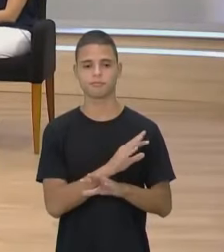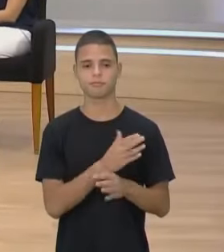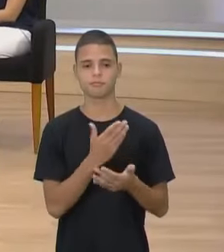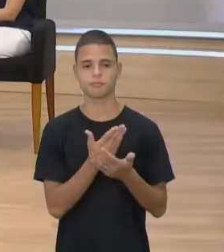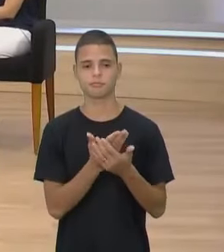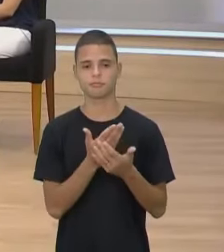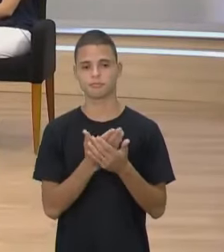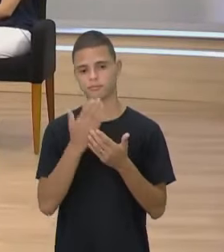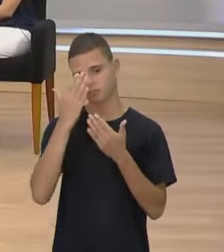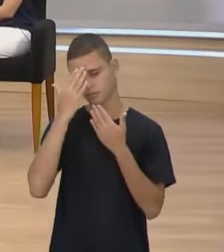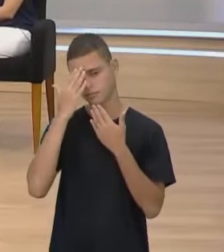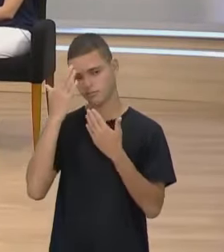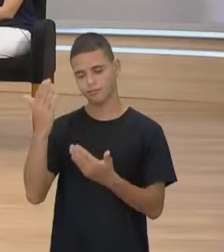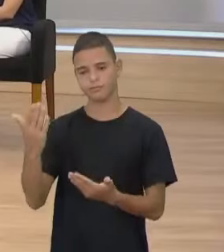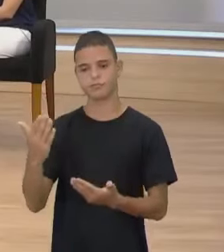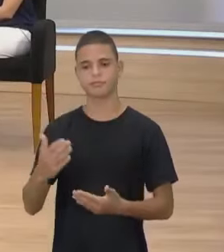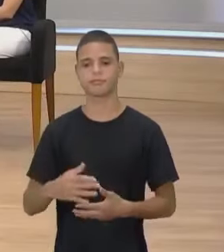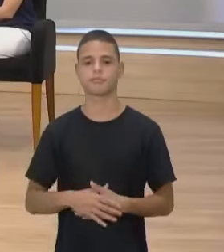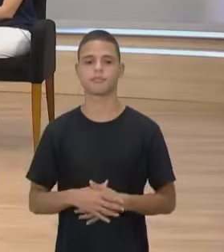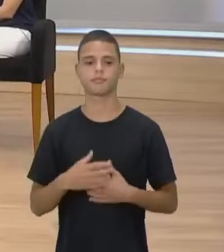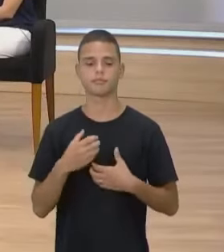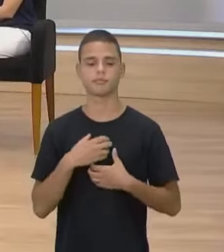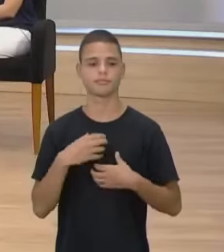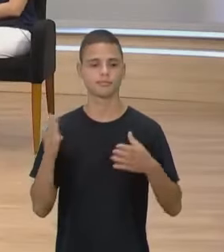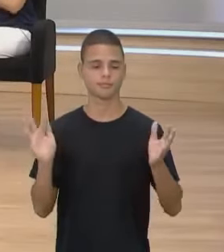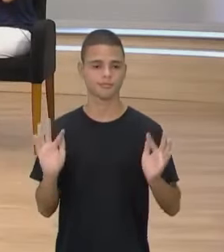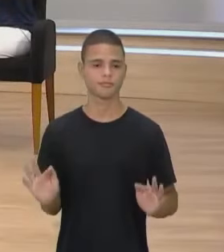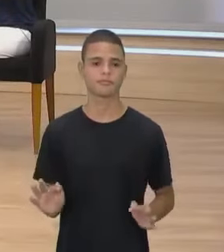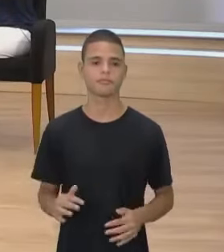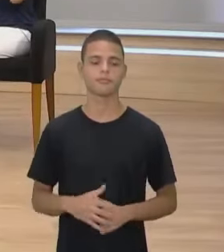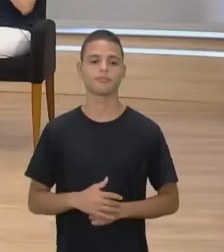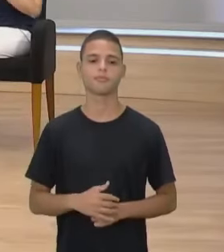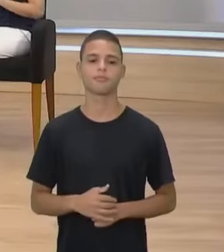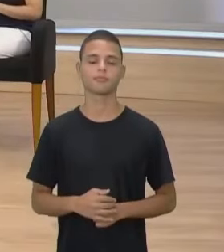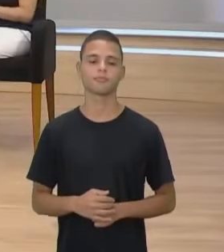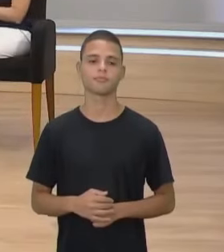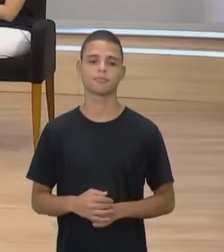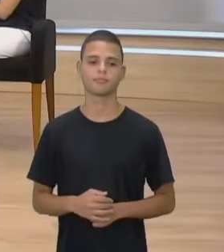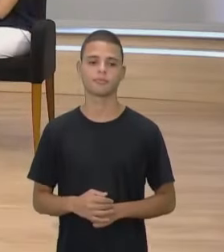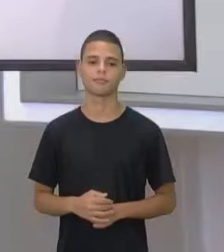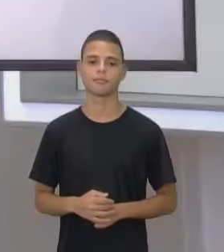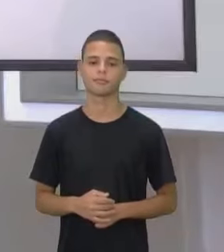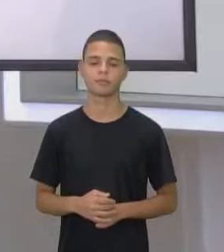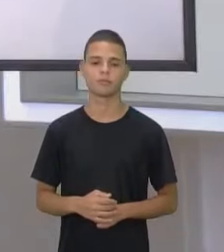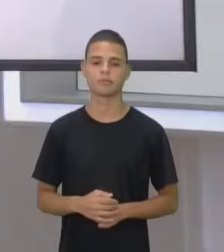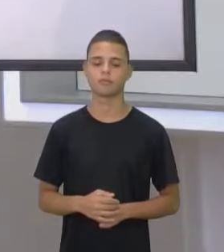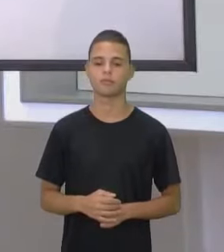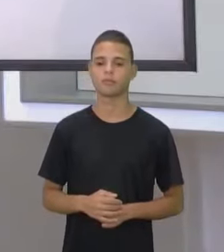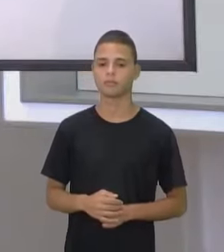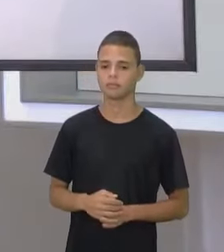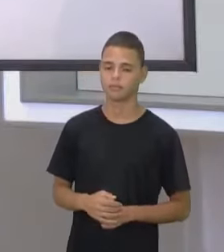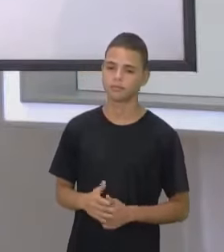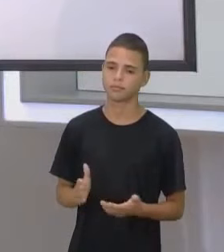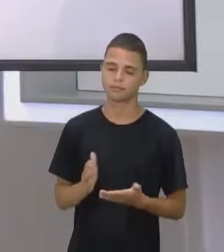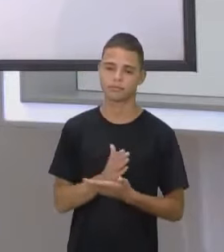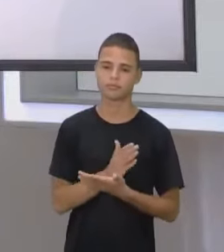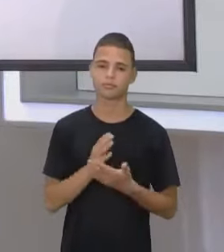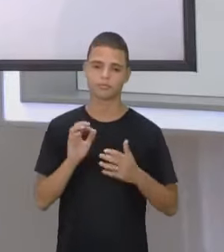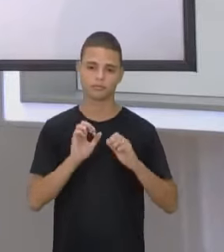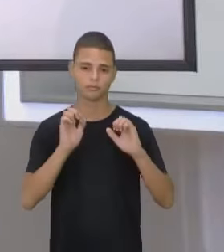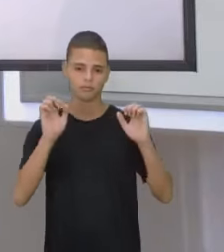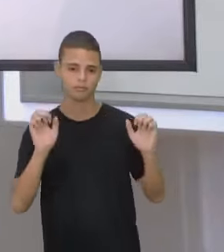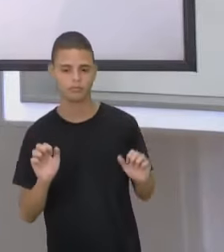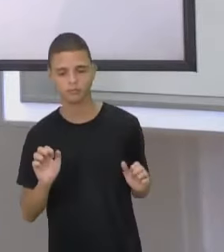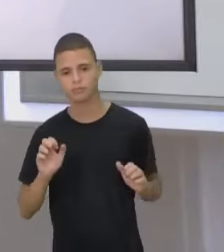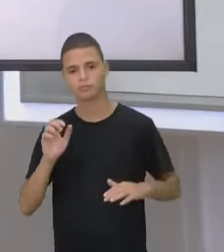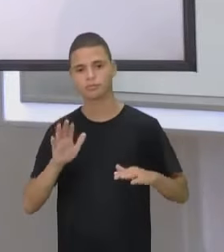Né? Mas brigadão, pessoal, a gente fica muito feliz. Então, pessoal, isso é brincadeira que a gente traz aqui de medidas estruturais,